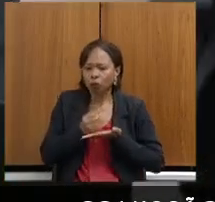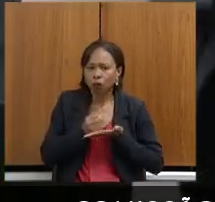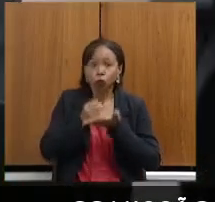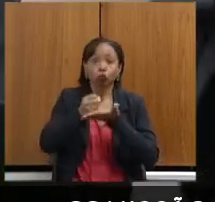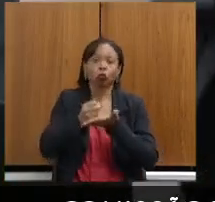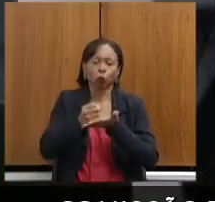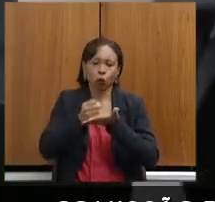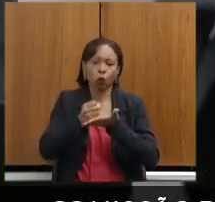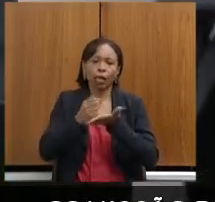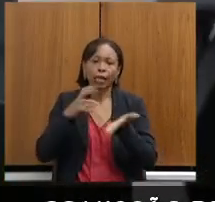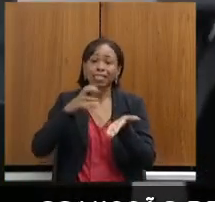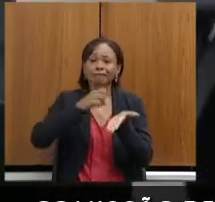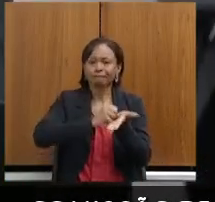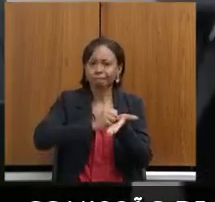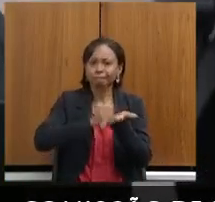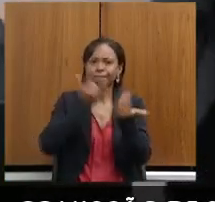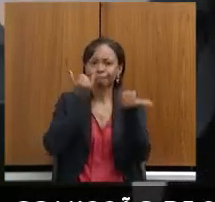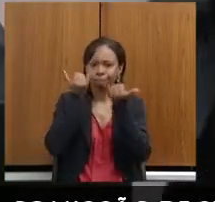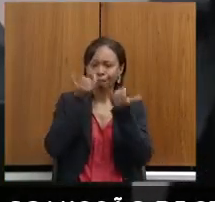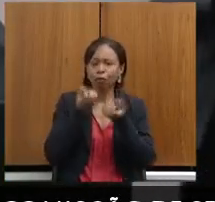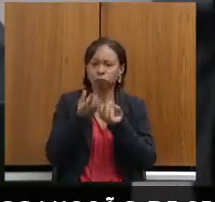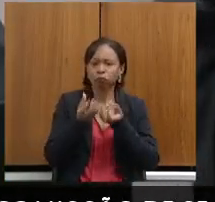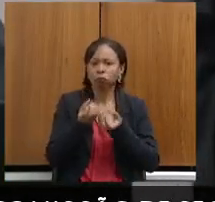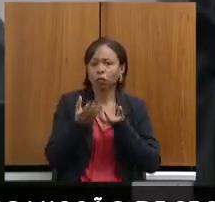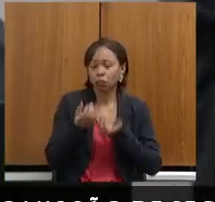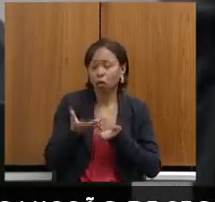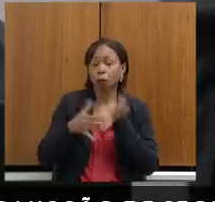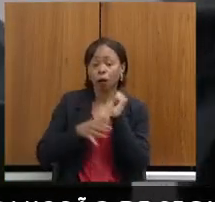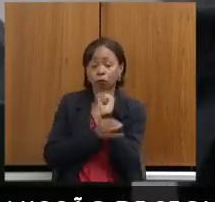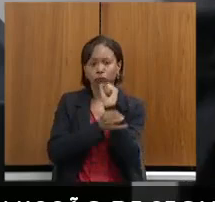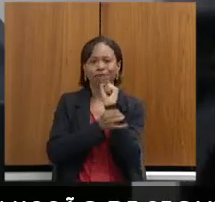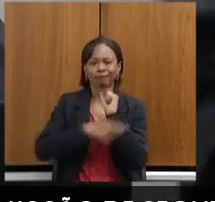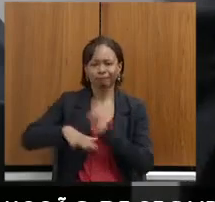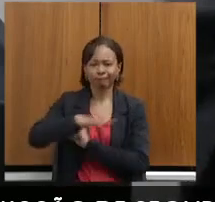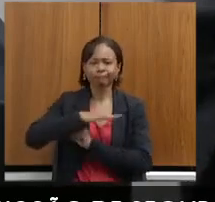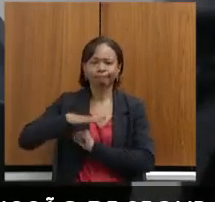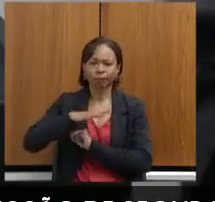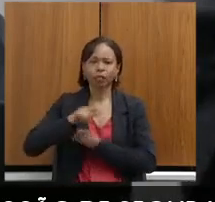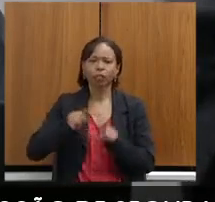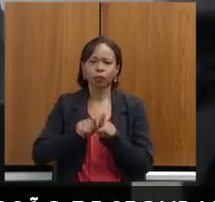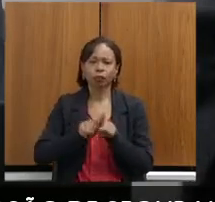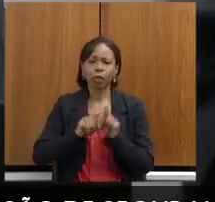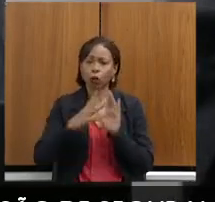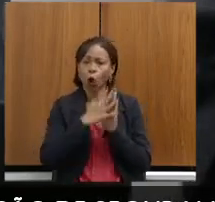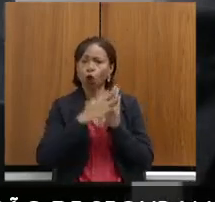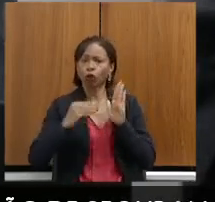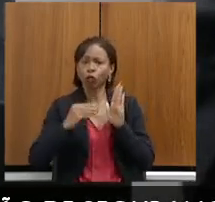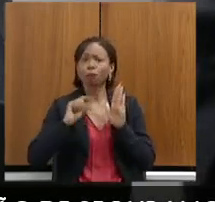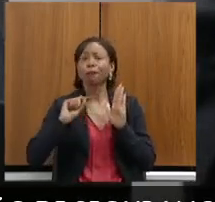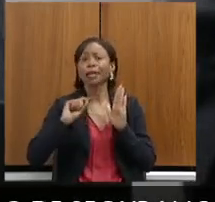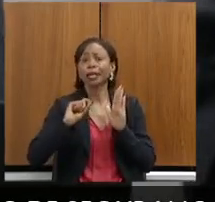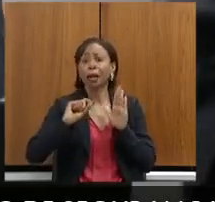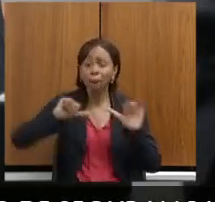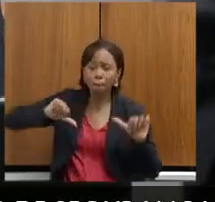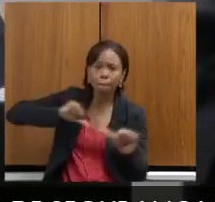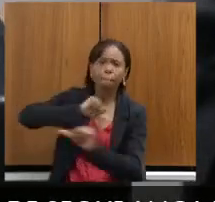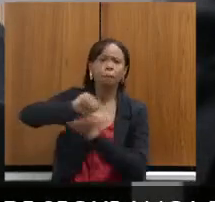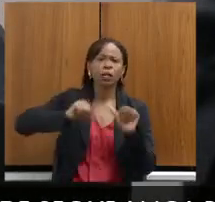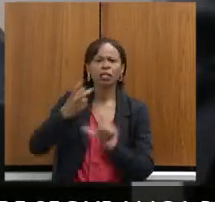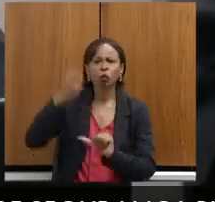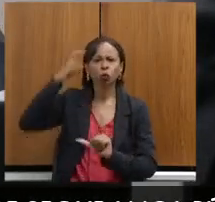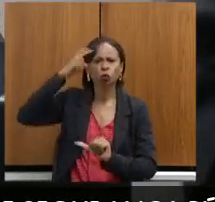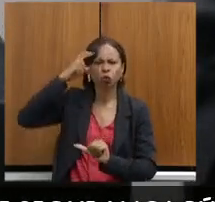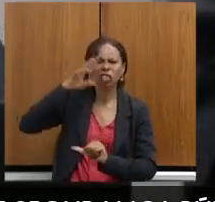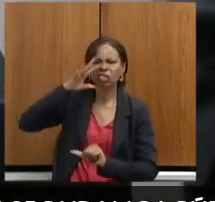banco de essa base dados deixar a para as forças segurança pública e o exemplo para romper com essa cultura de vaidade